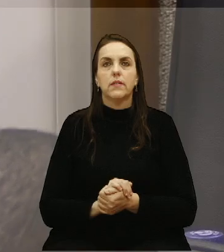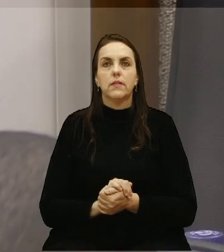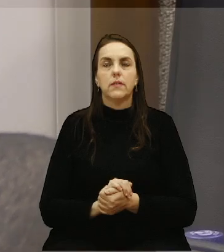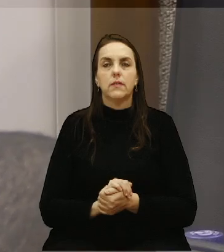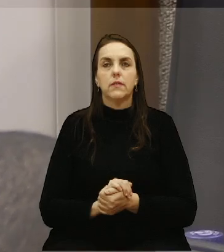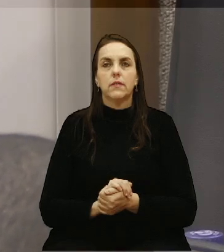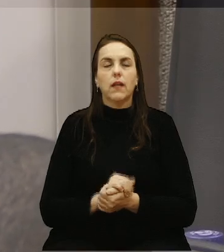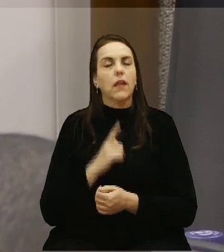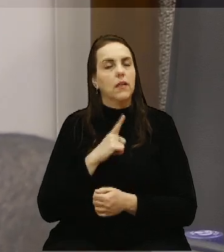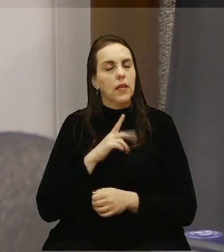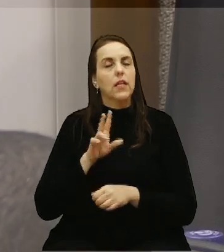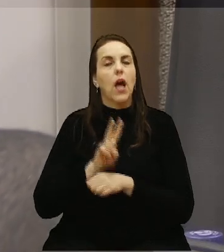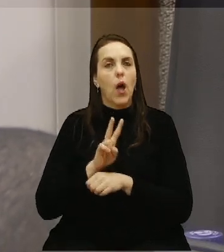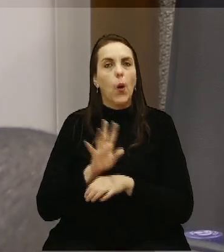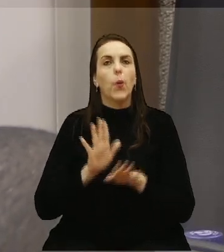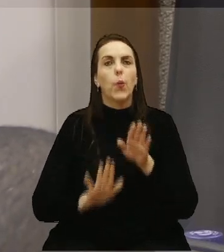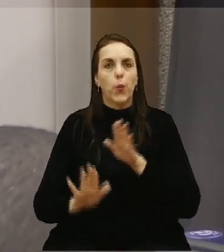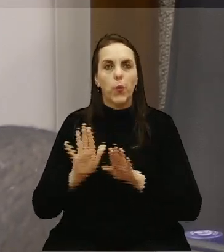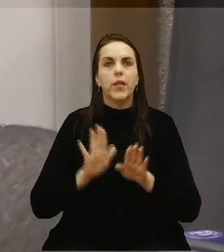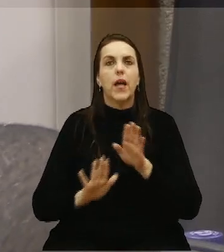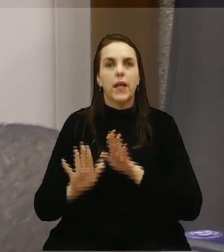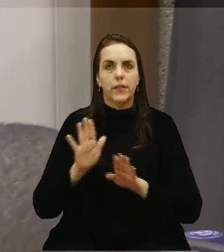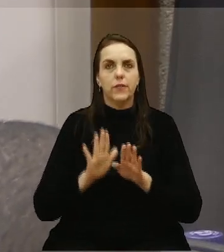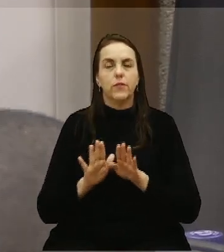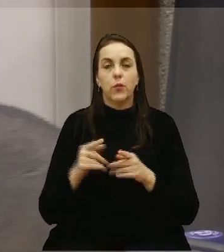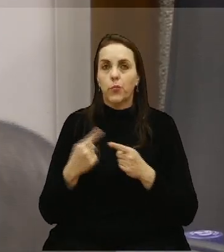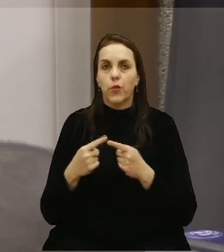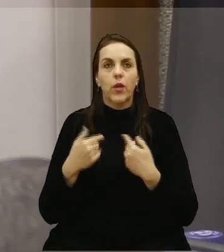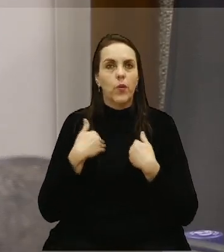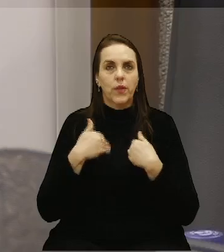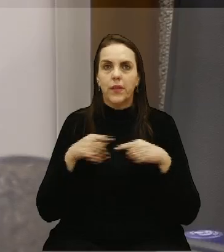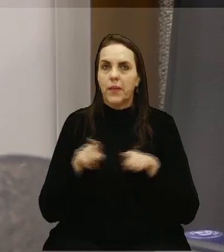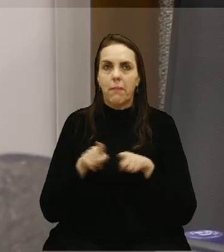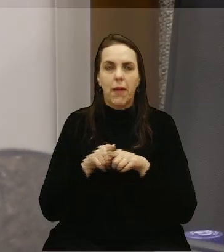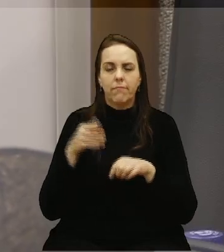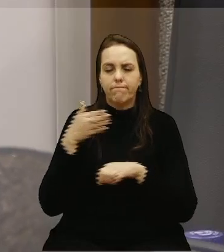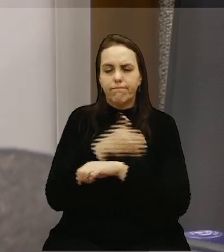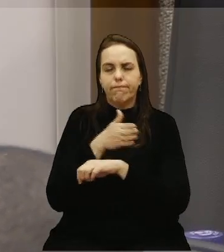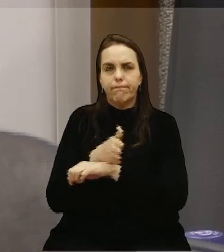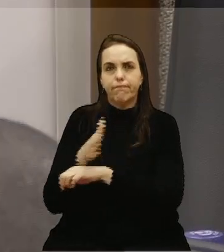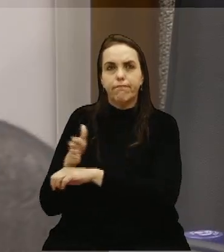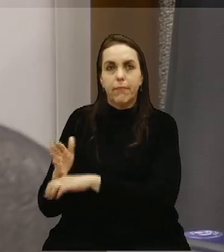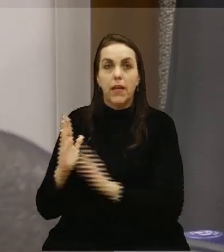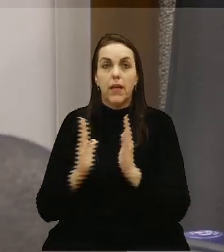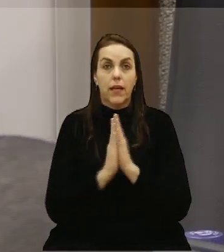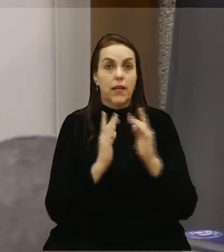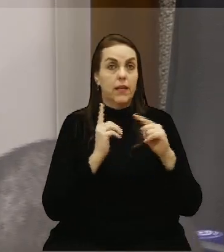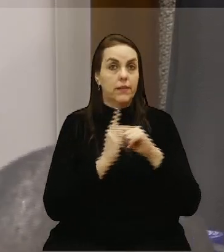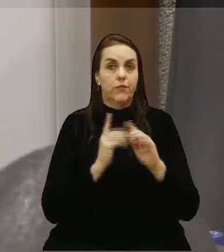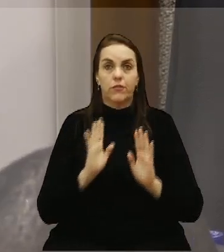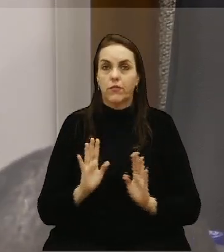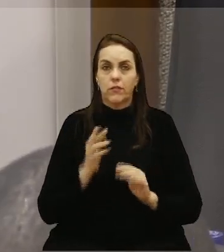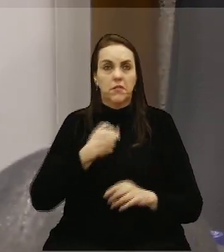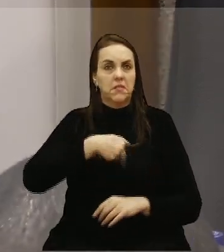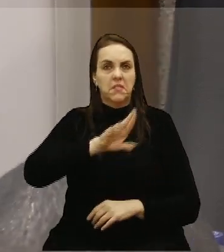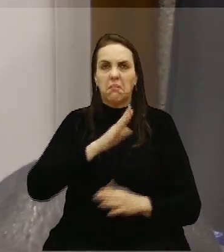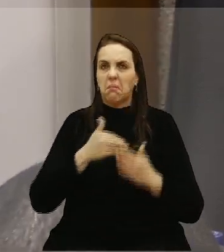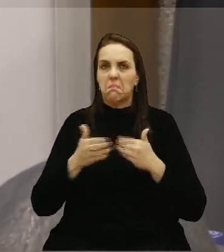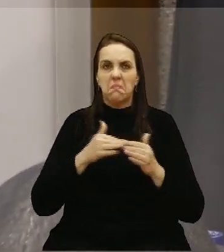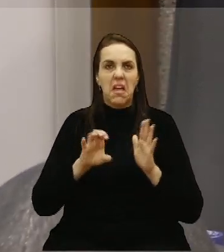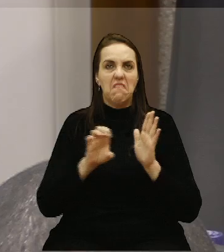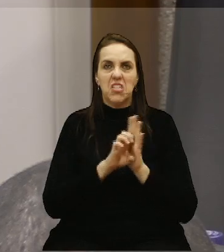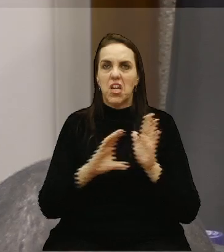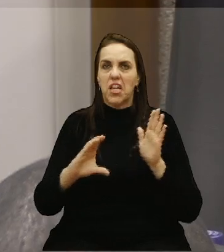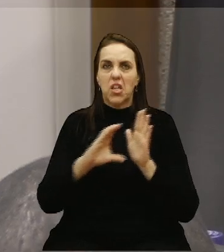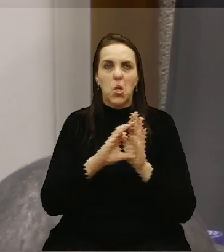ter cautela, cuidado, né? Porque eu também vou em diversas igrejas religiosas, independente se é evangélica,